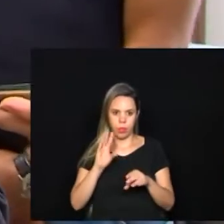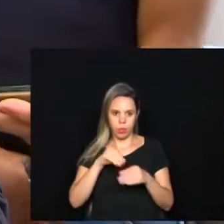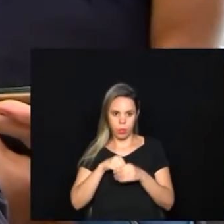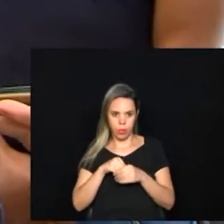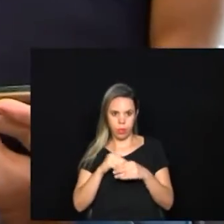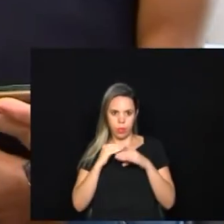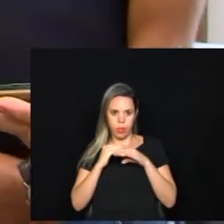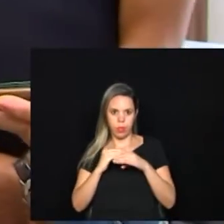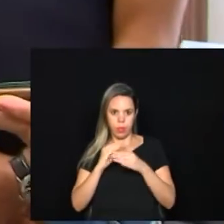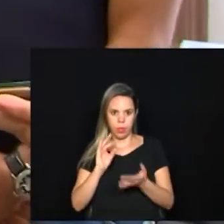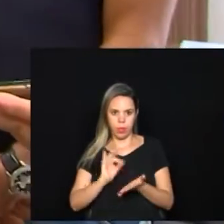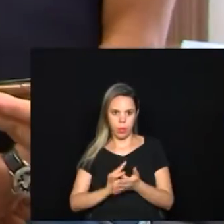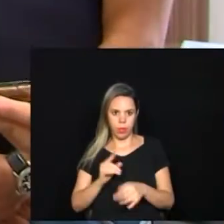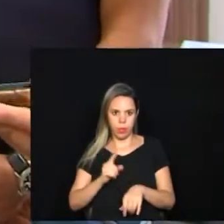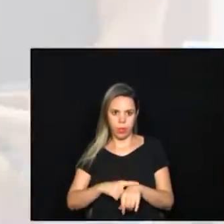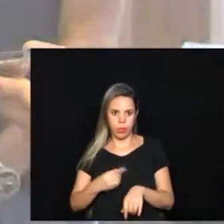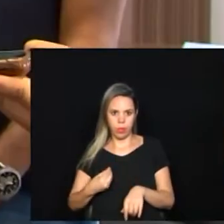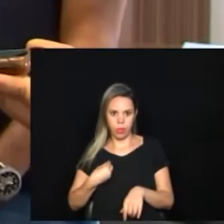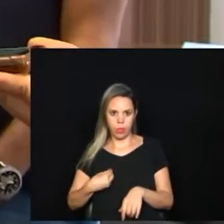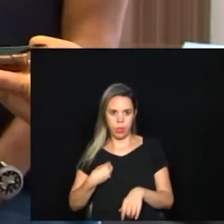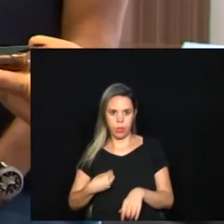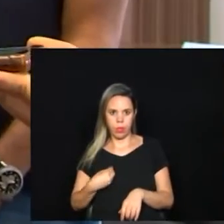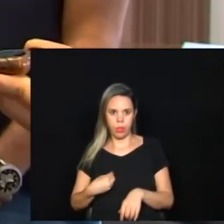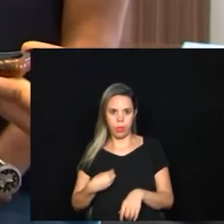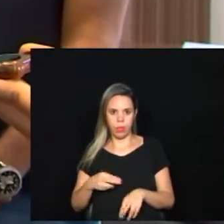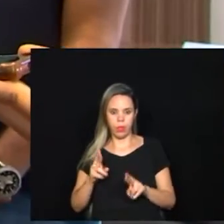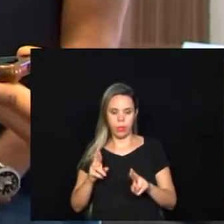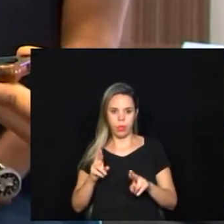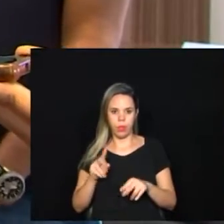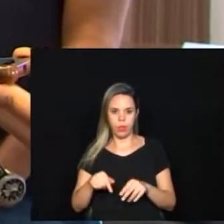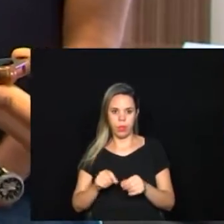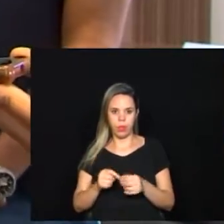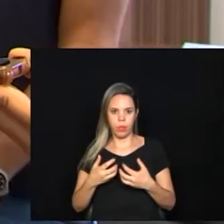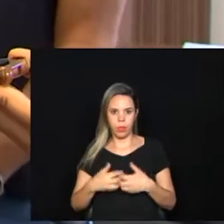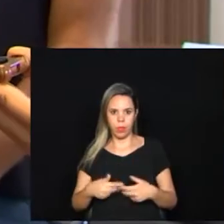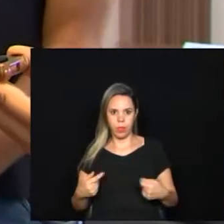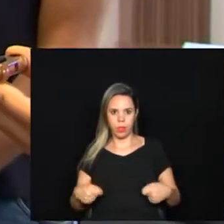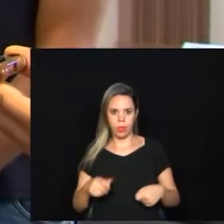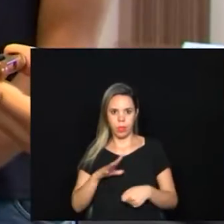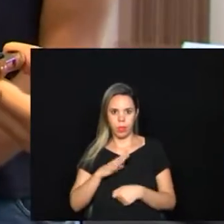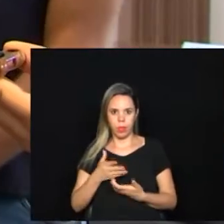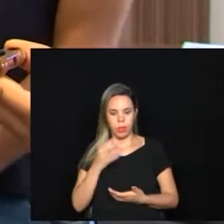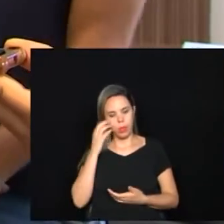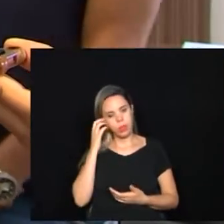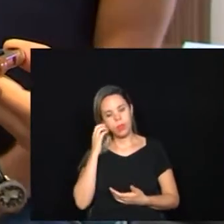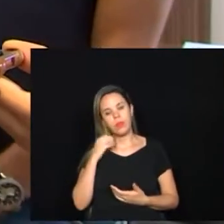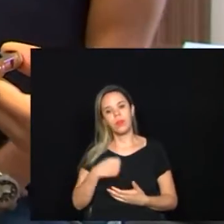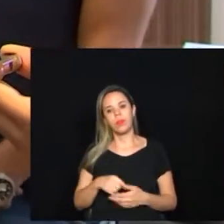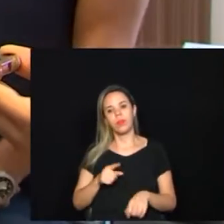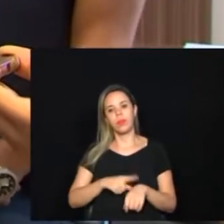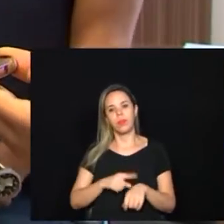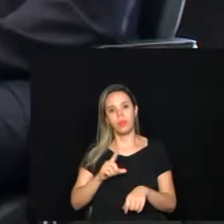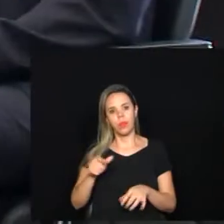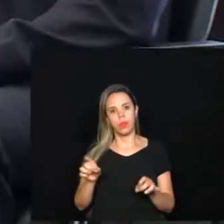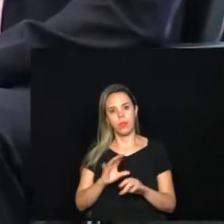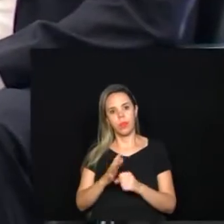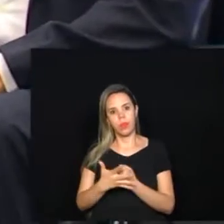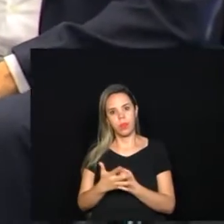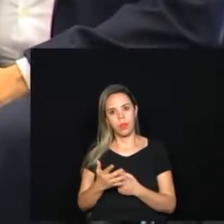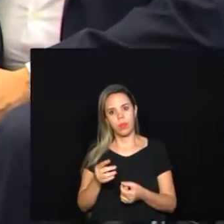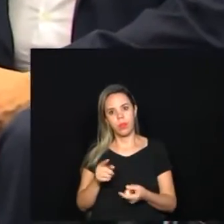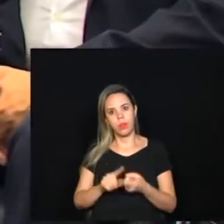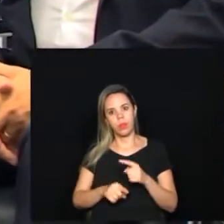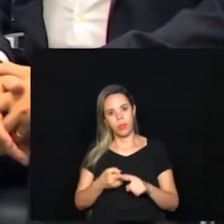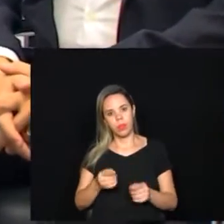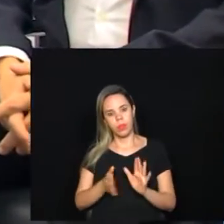dos padrões de uma realidade do momento que a gente está vivendo. Que a gente espera com isso fazer frente às demandas da nossa cidade nesse momento pós-pandemia. De